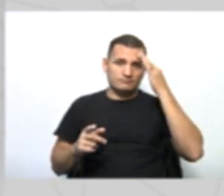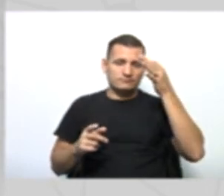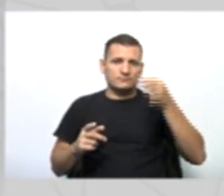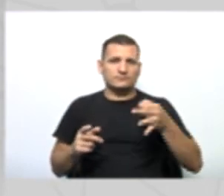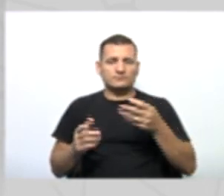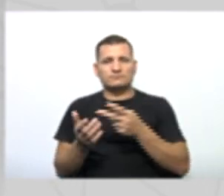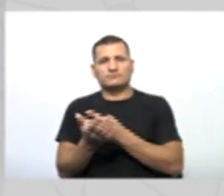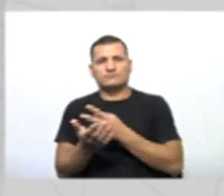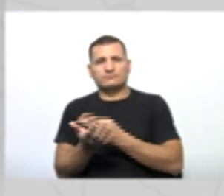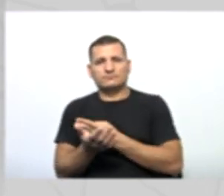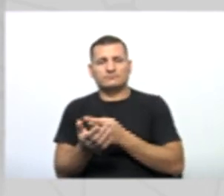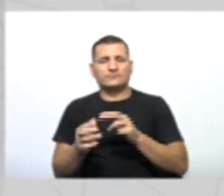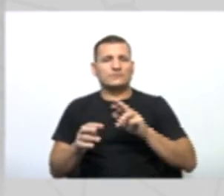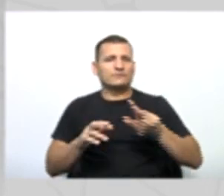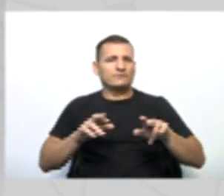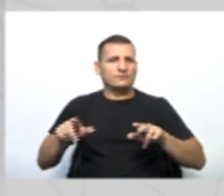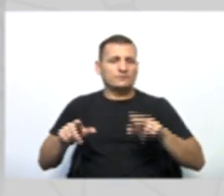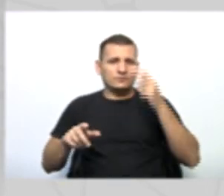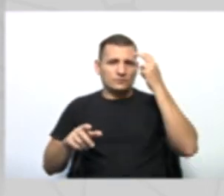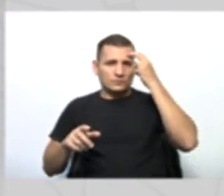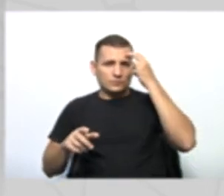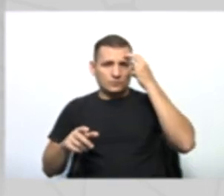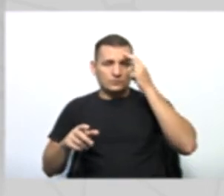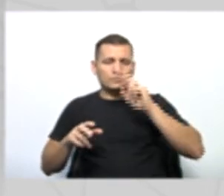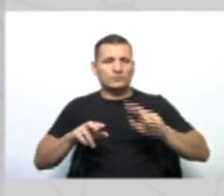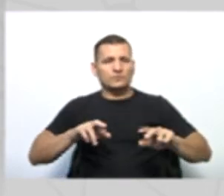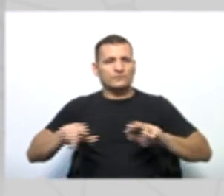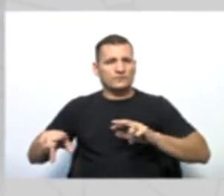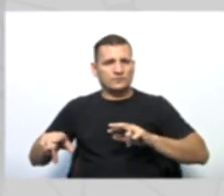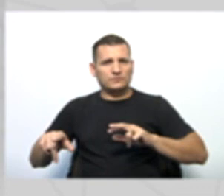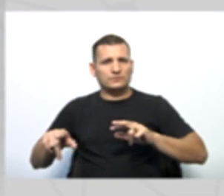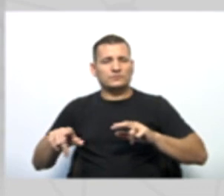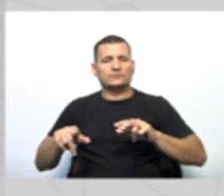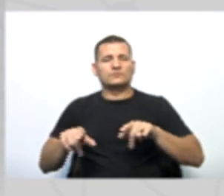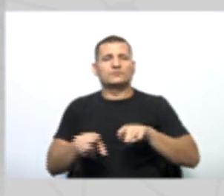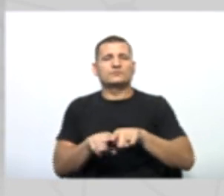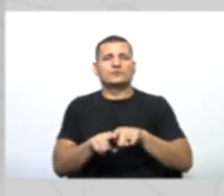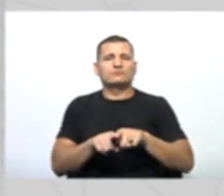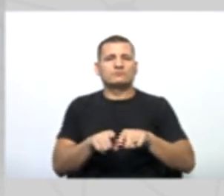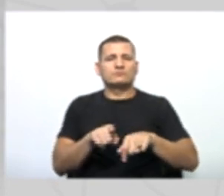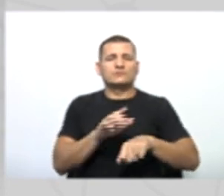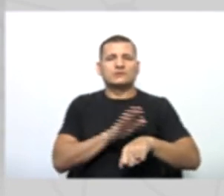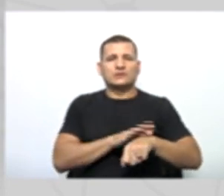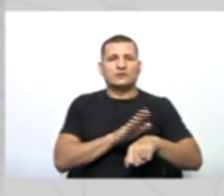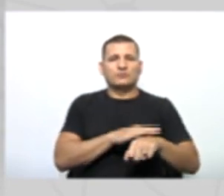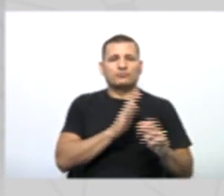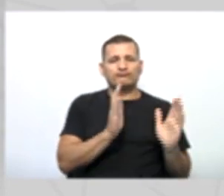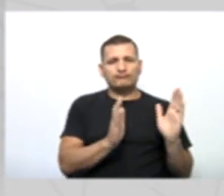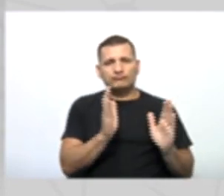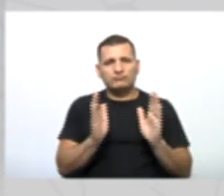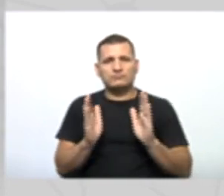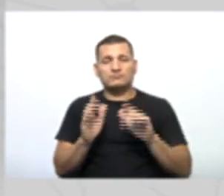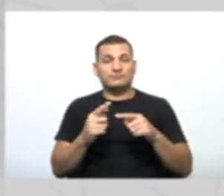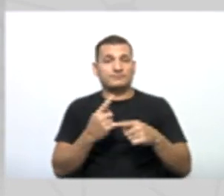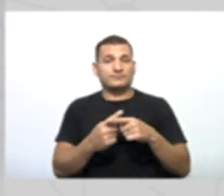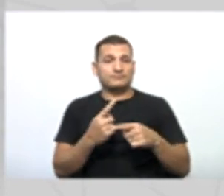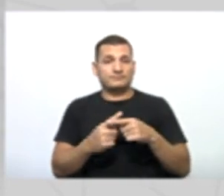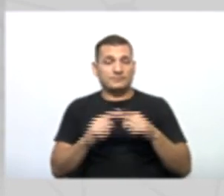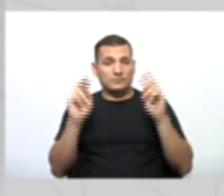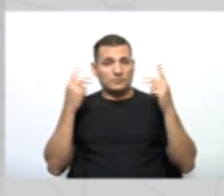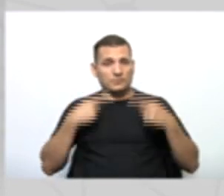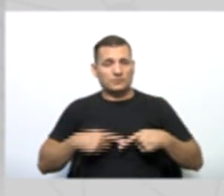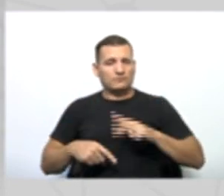errado em diferentes culturas, em diferentes tempos. Porque o ser humano constrói essas informações assim